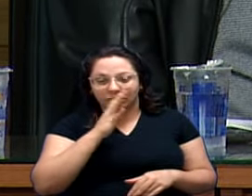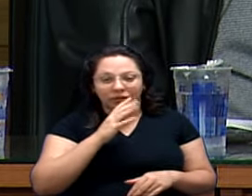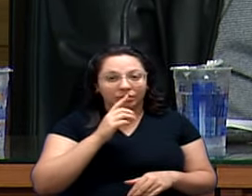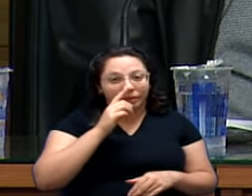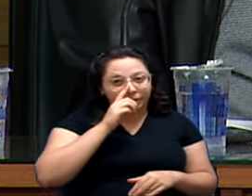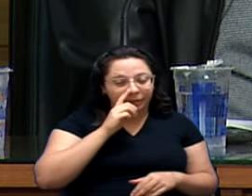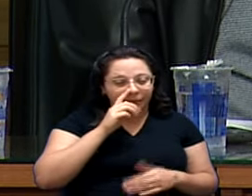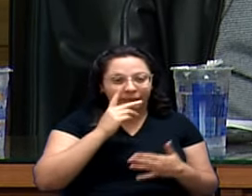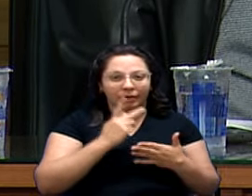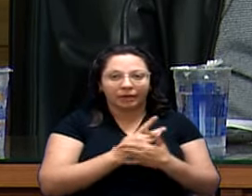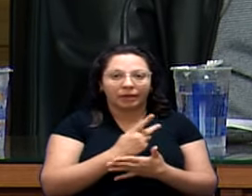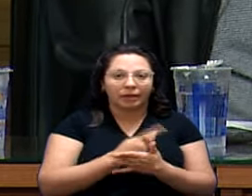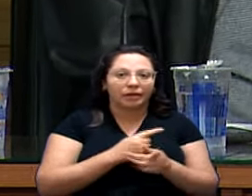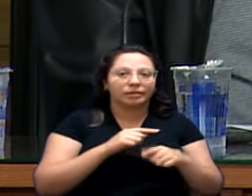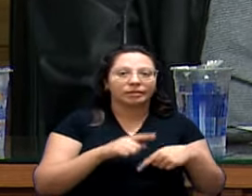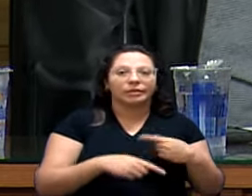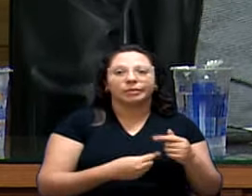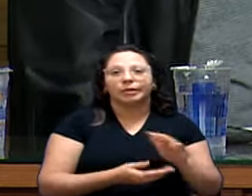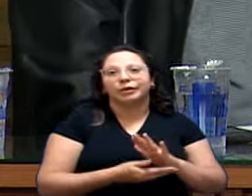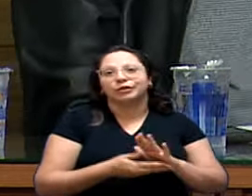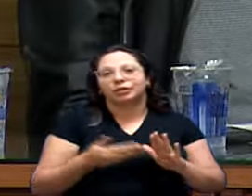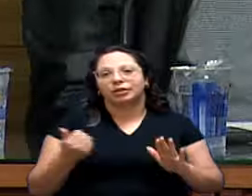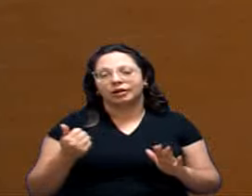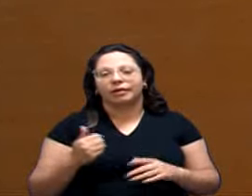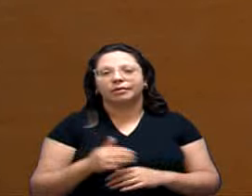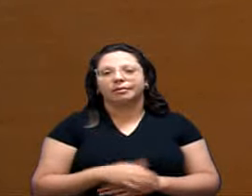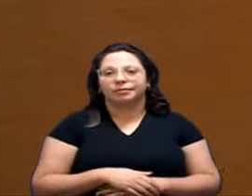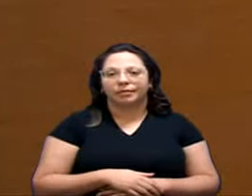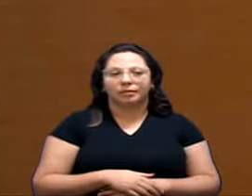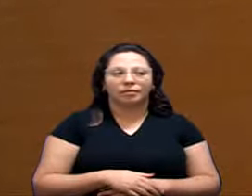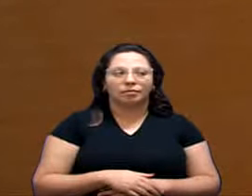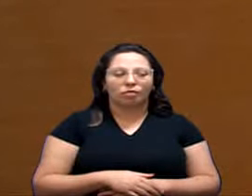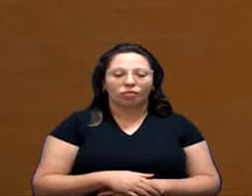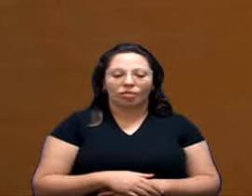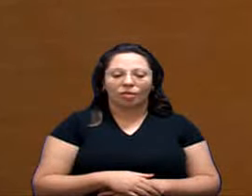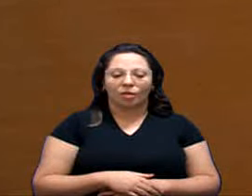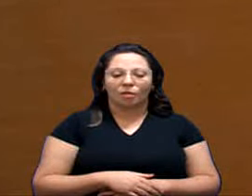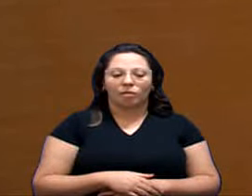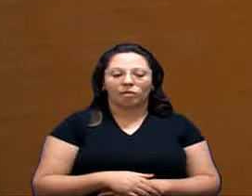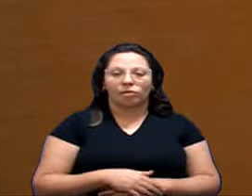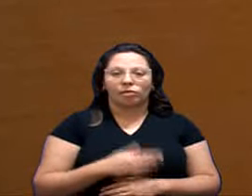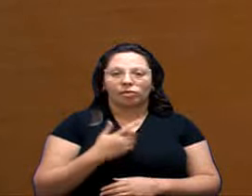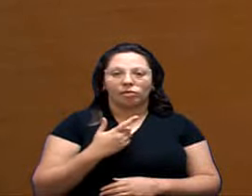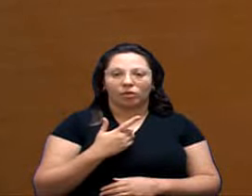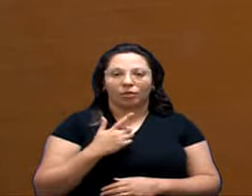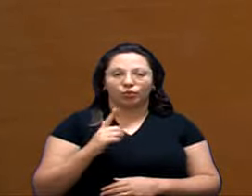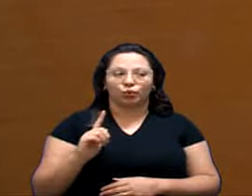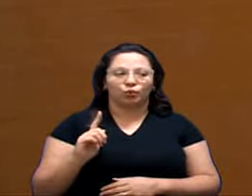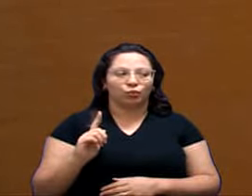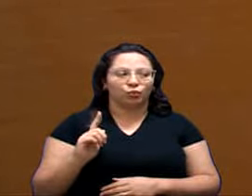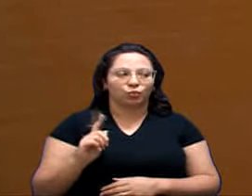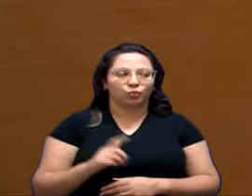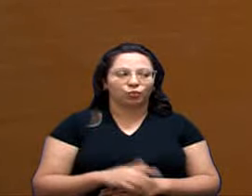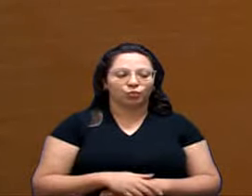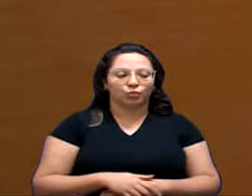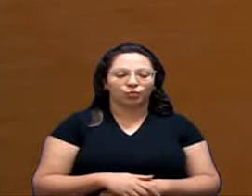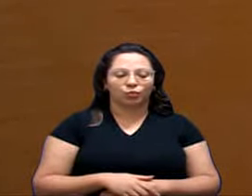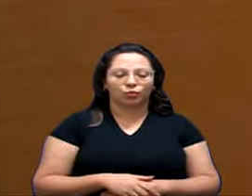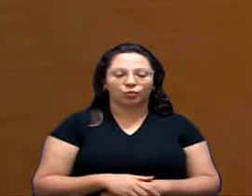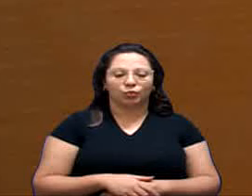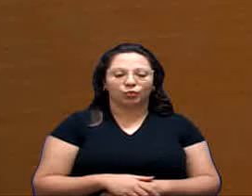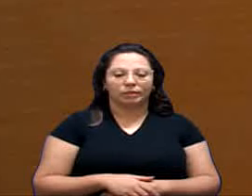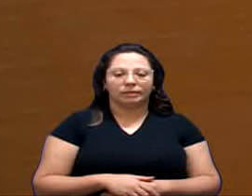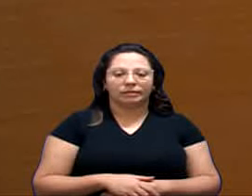tenha que fazer a remoção das pessoas parabéns Obrigado eh o próximo inscrito interno aqui